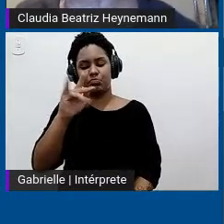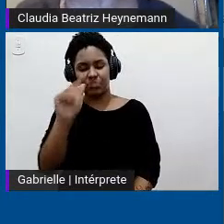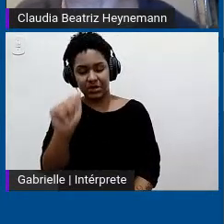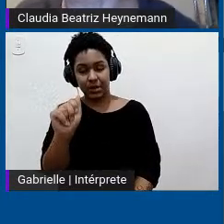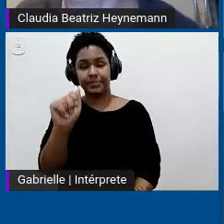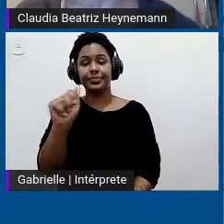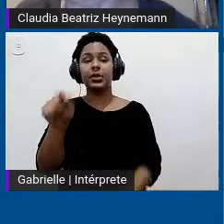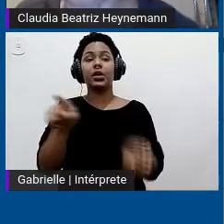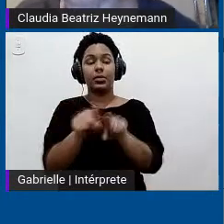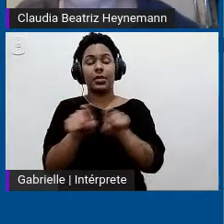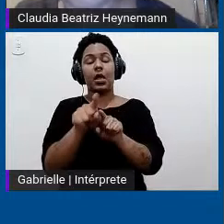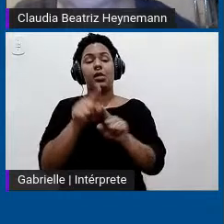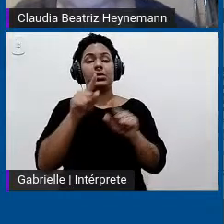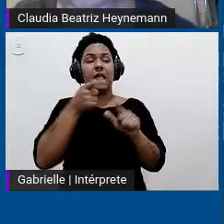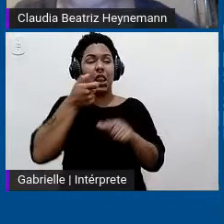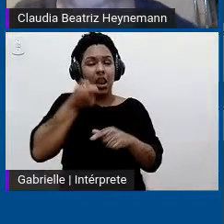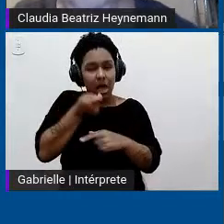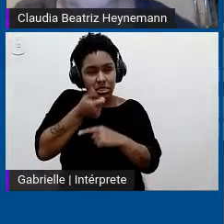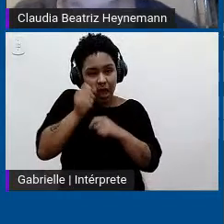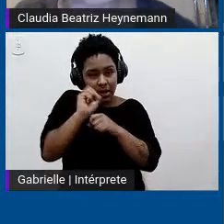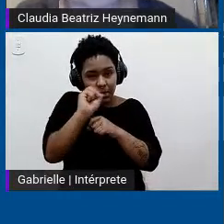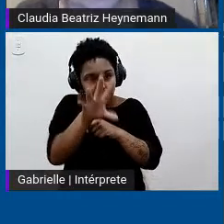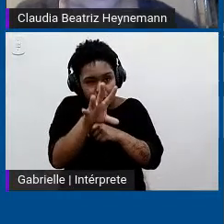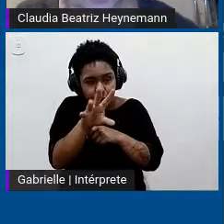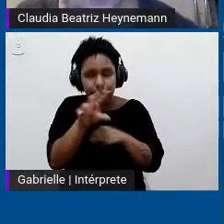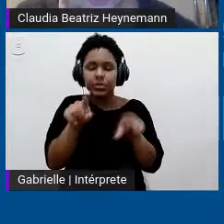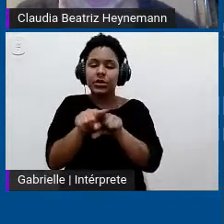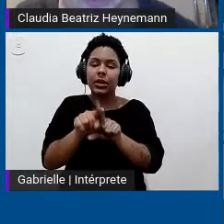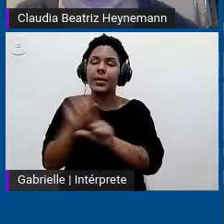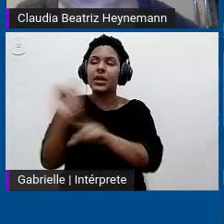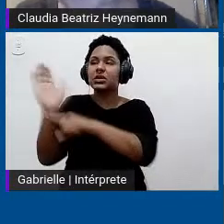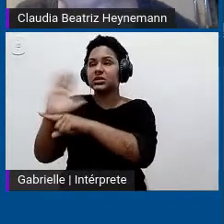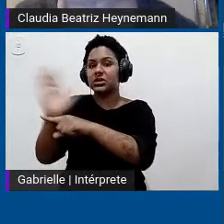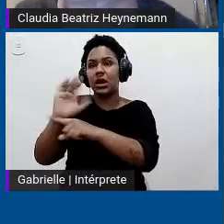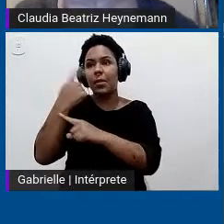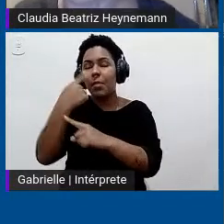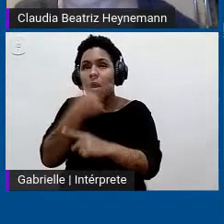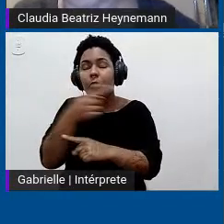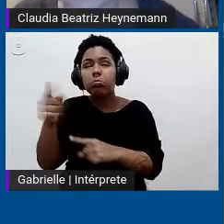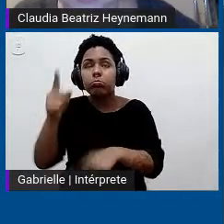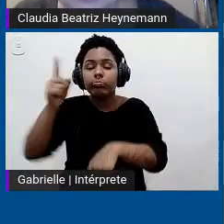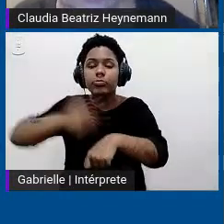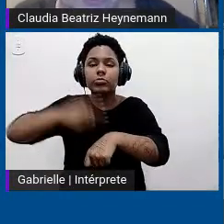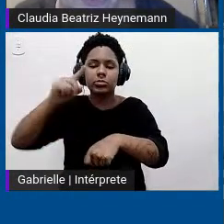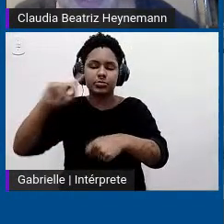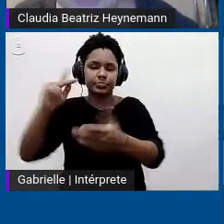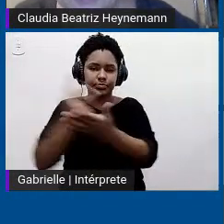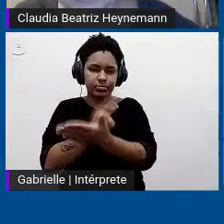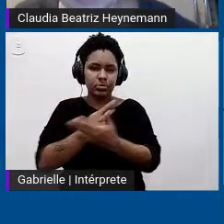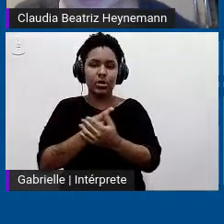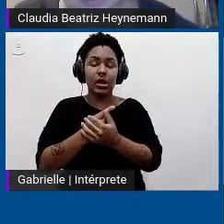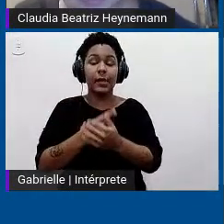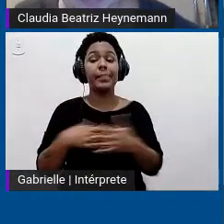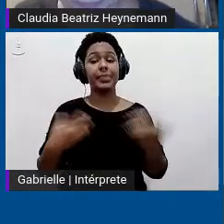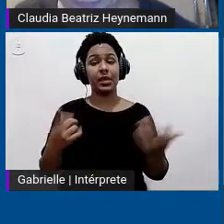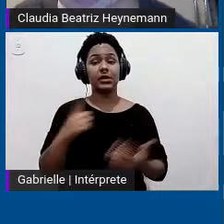mergulhavam o espectador em um universo onírico de cores e da mágica do instantâneo. E aí a gente